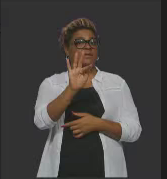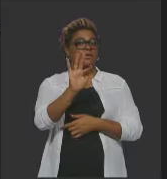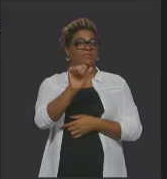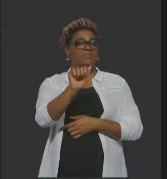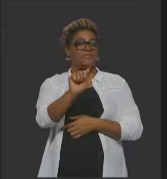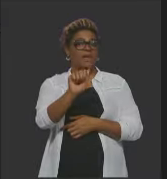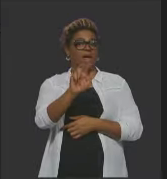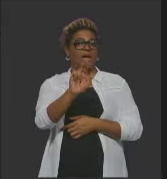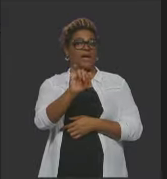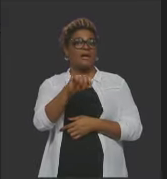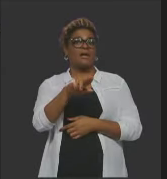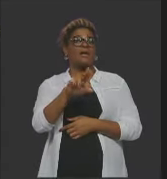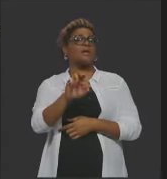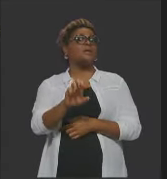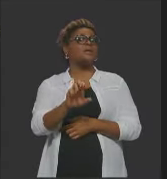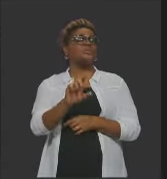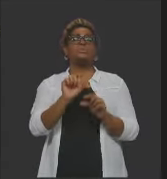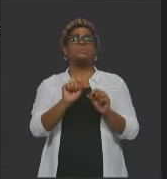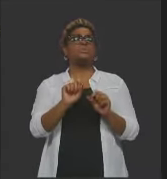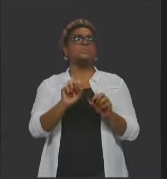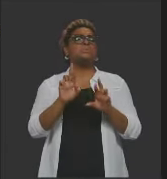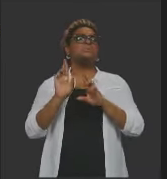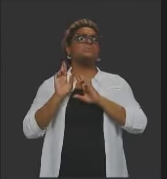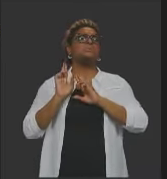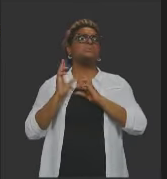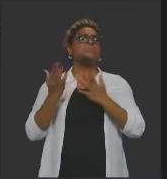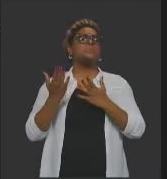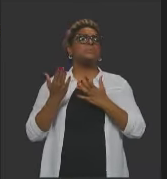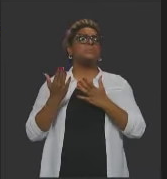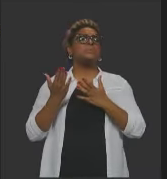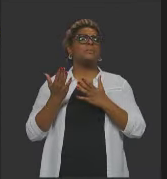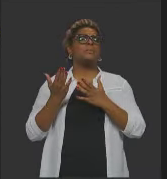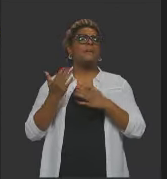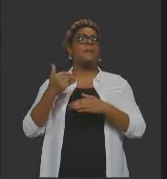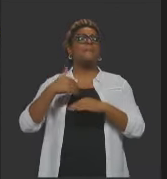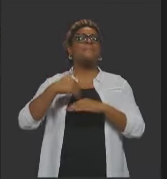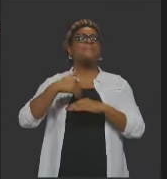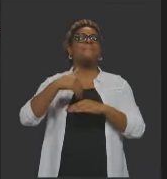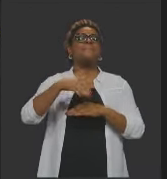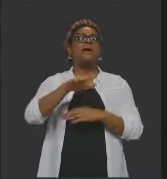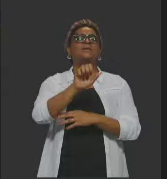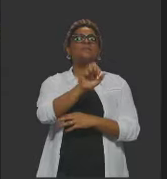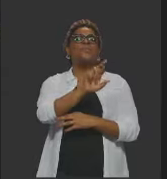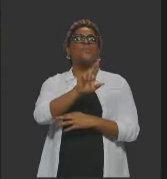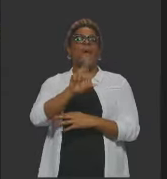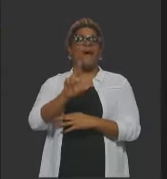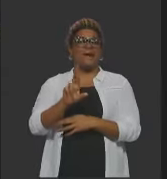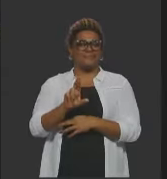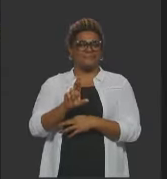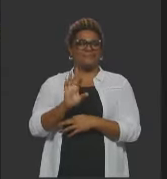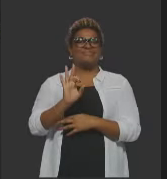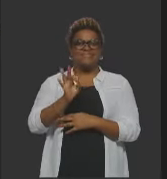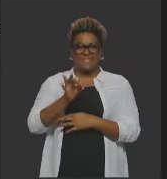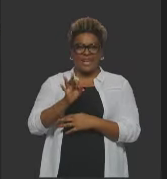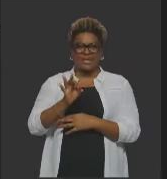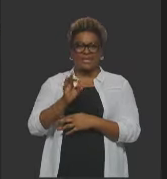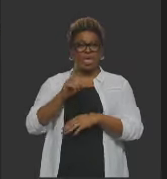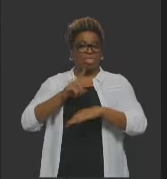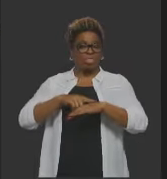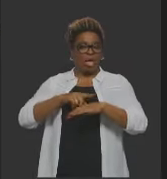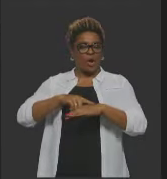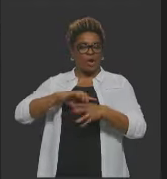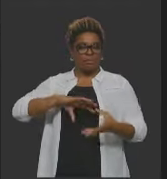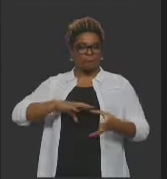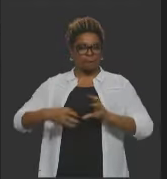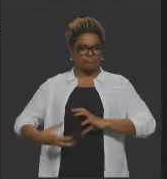Por quê? Porque a faringe passa o ar. Ora, quando na digestão passa o alimento, mas se estiver respirando é o ar. Os 2 vão passar ao